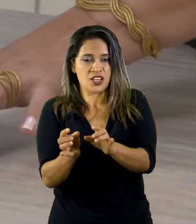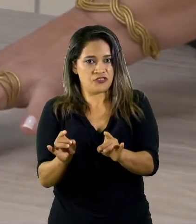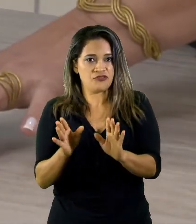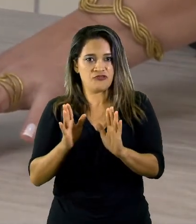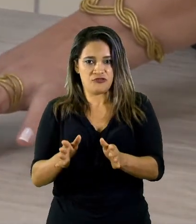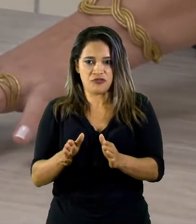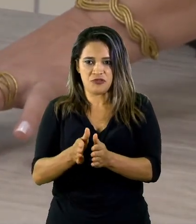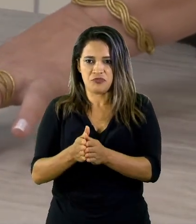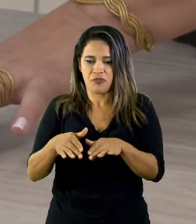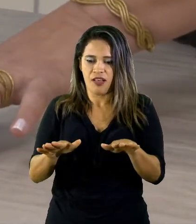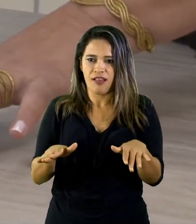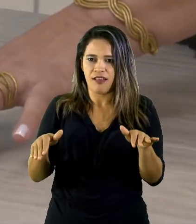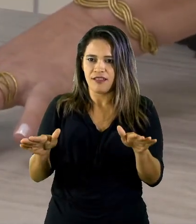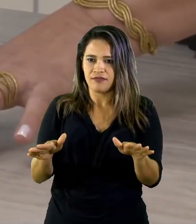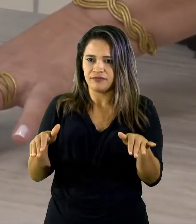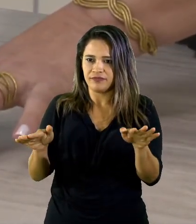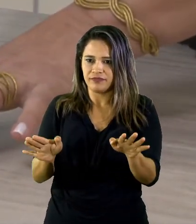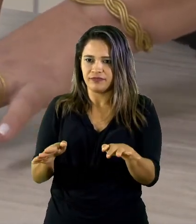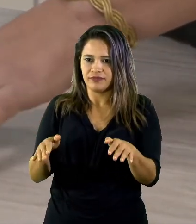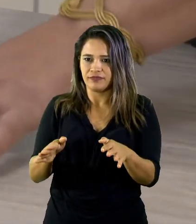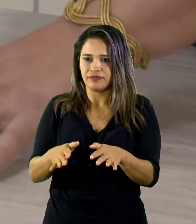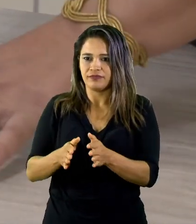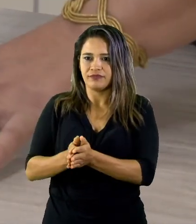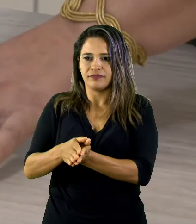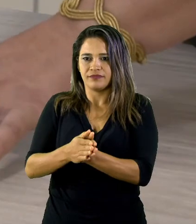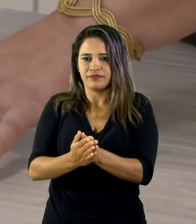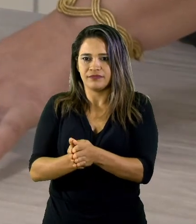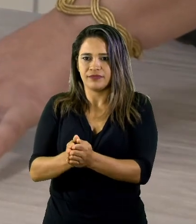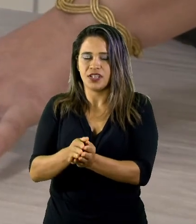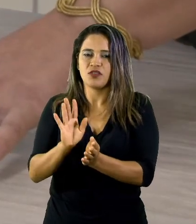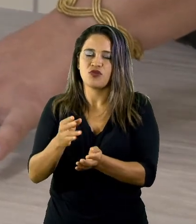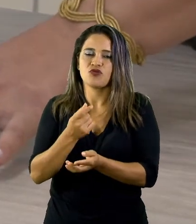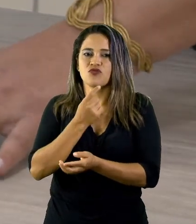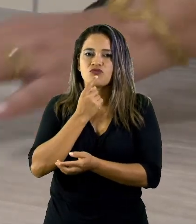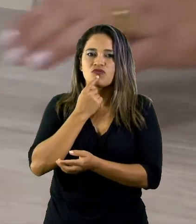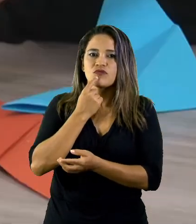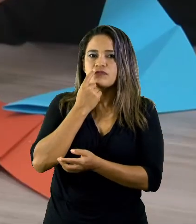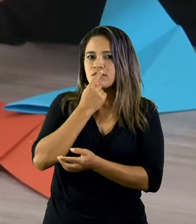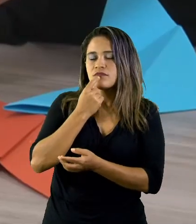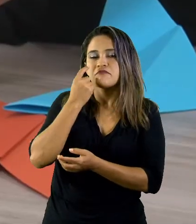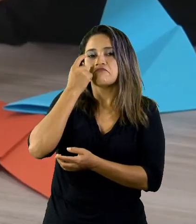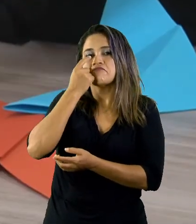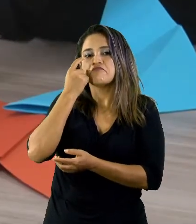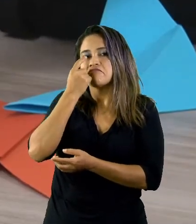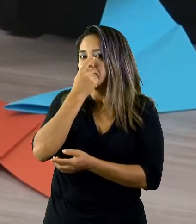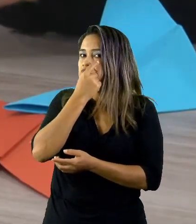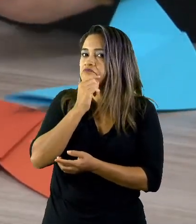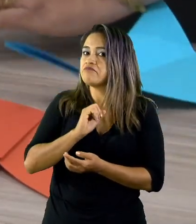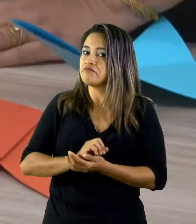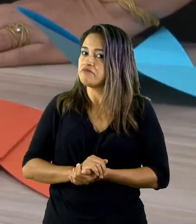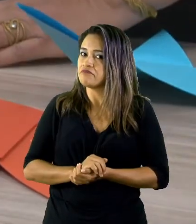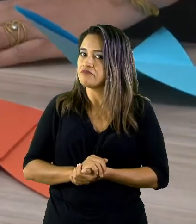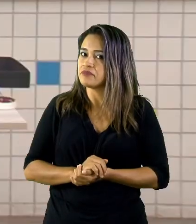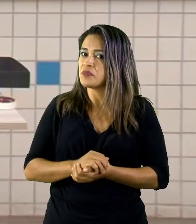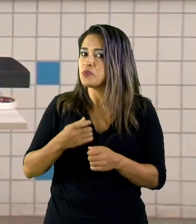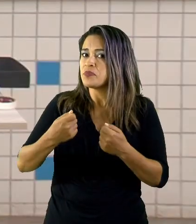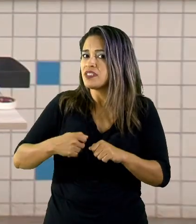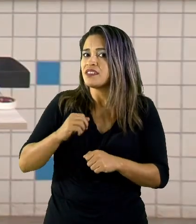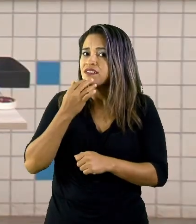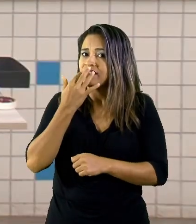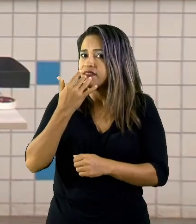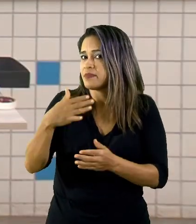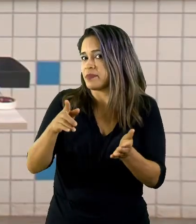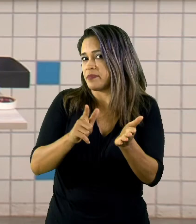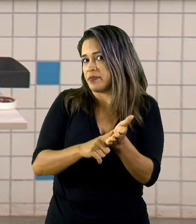as nadadeiras. Aqui você coloca a boquinha, o olhinho. Não precisa ter papel colorido.